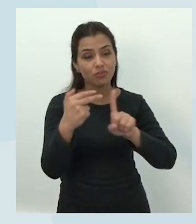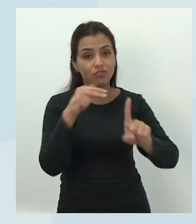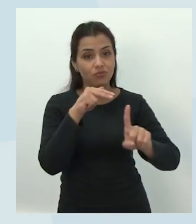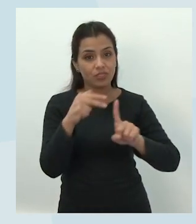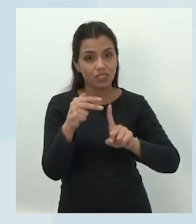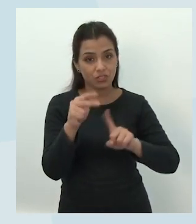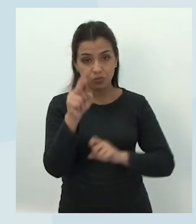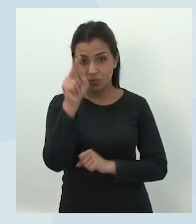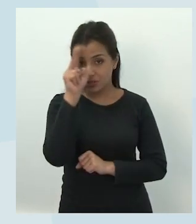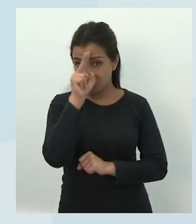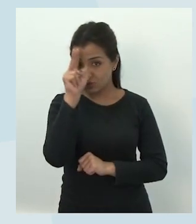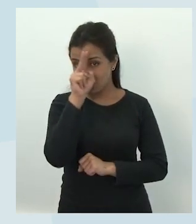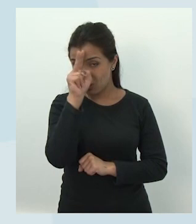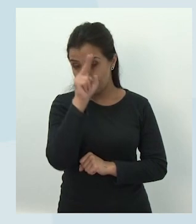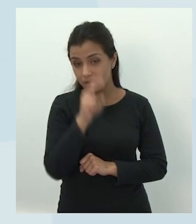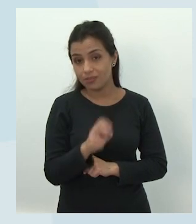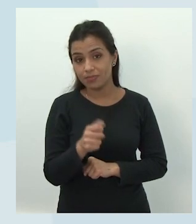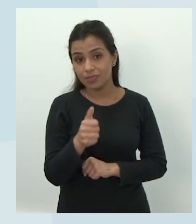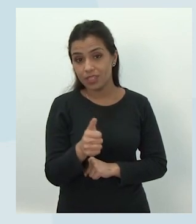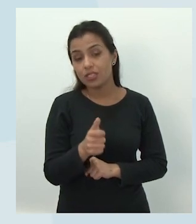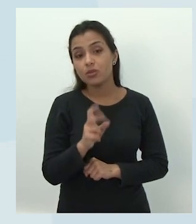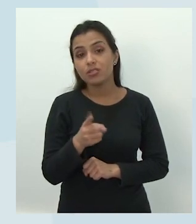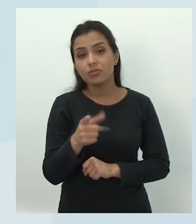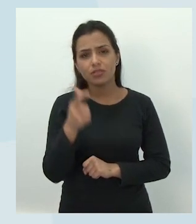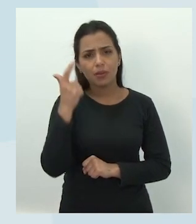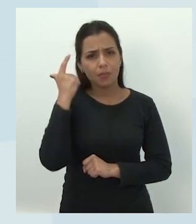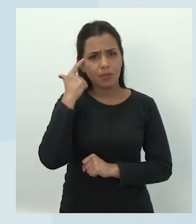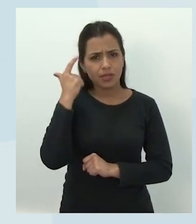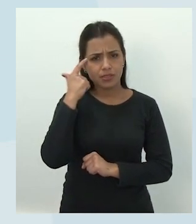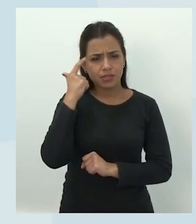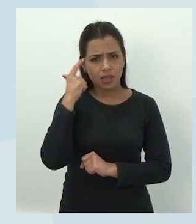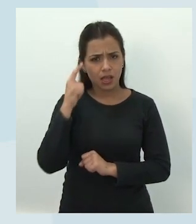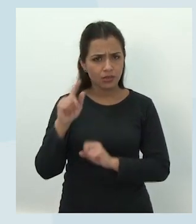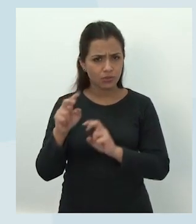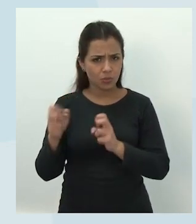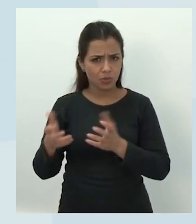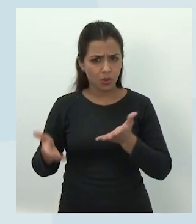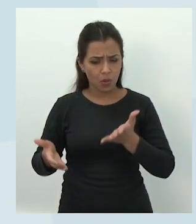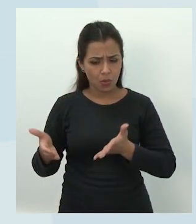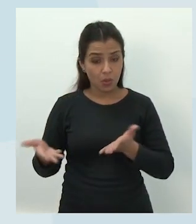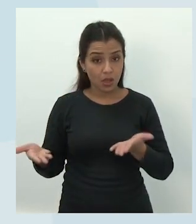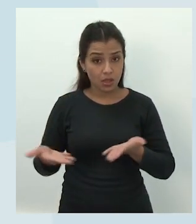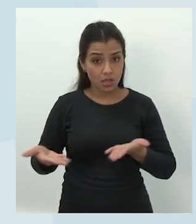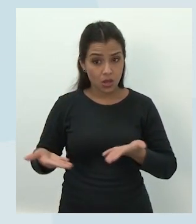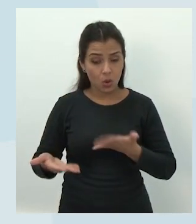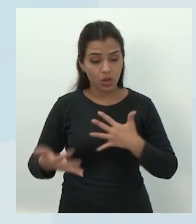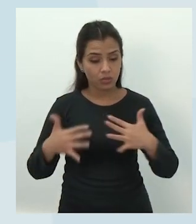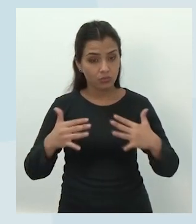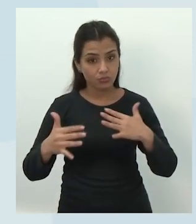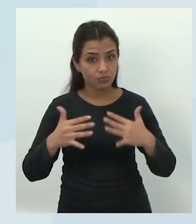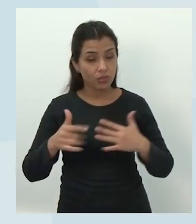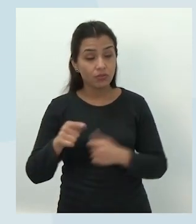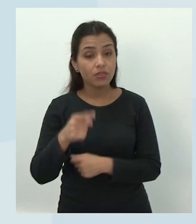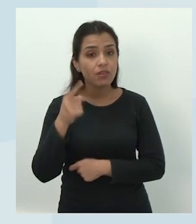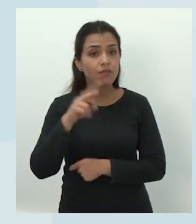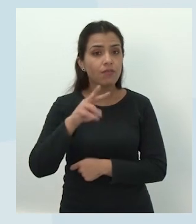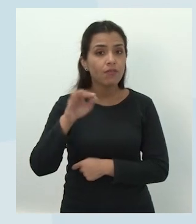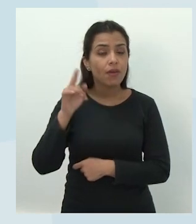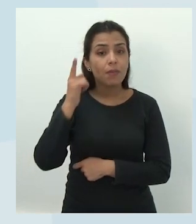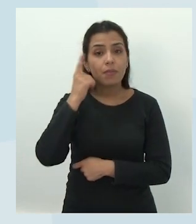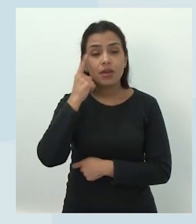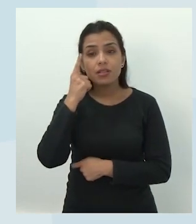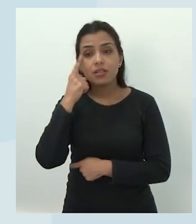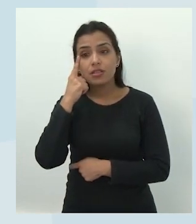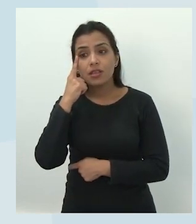Tá? Então, sempre que você for, né, pensar nesse momento aqui para a gente fazer essa roteirização, você vai utilizar, então,